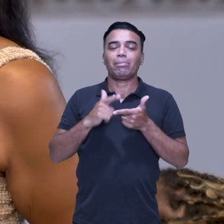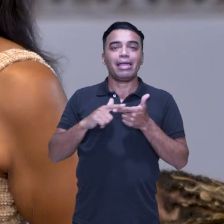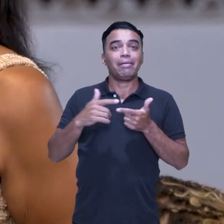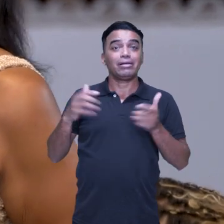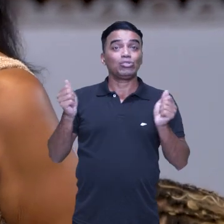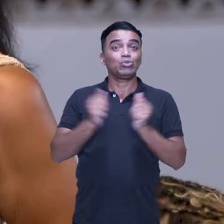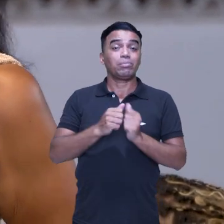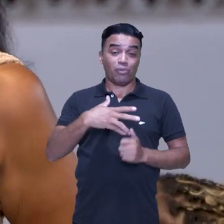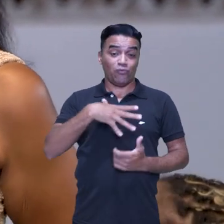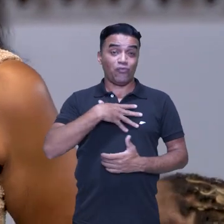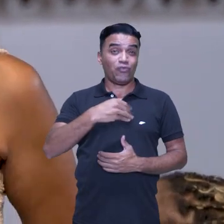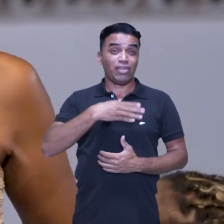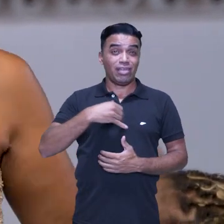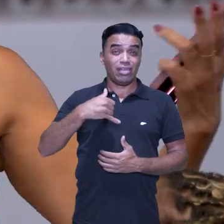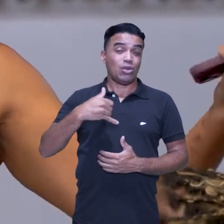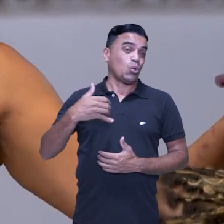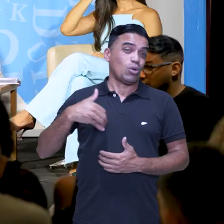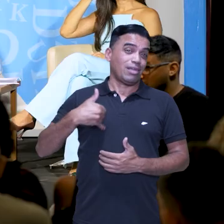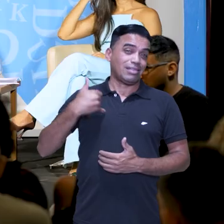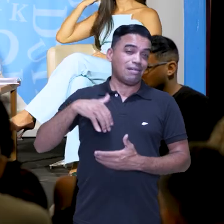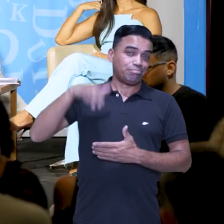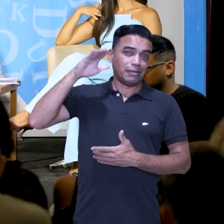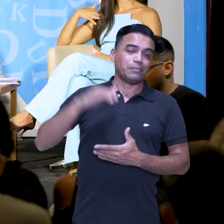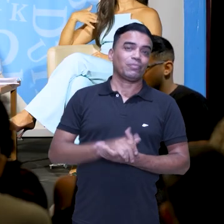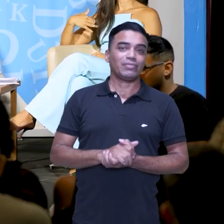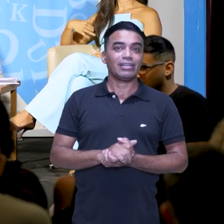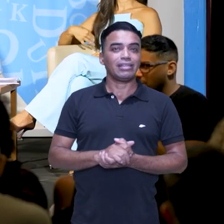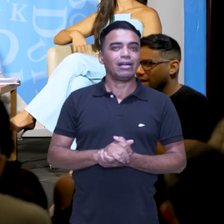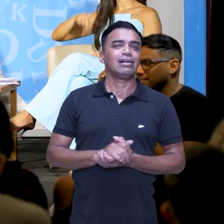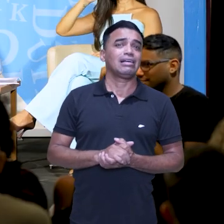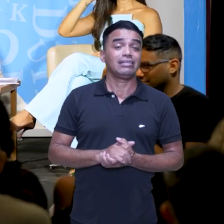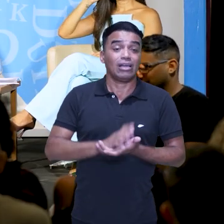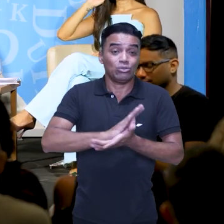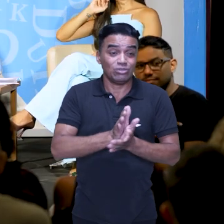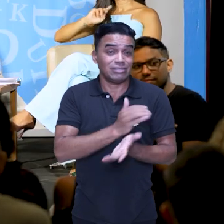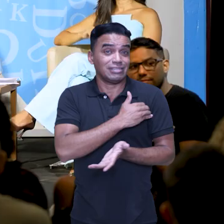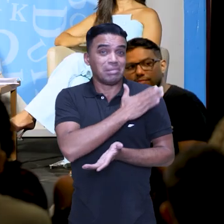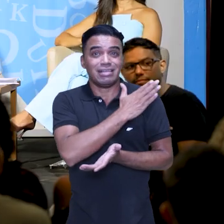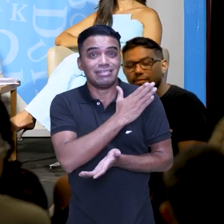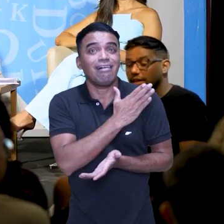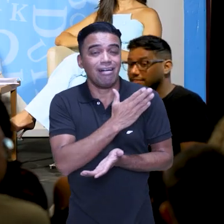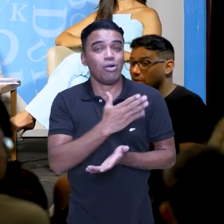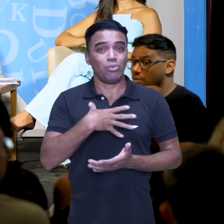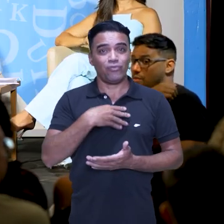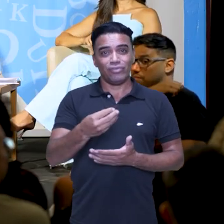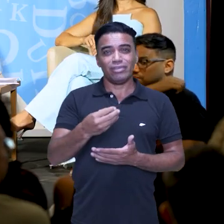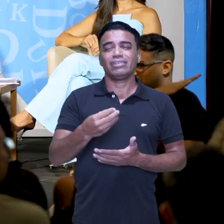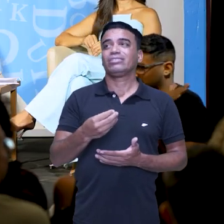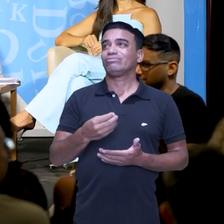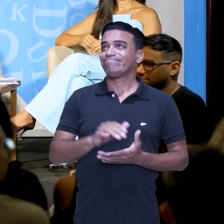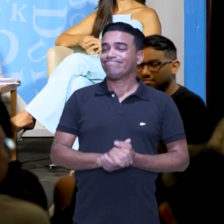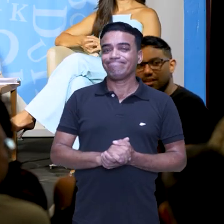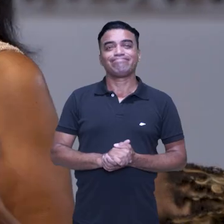velho. E, como a Mona Lisa citou, né, a discriminação ainda não foi, né, passa por muito